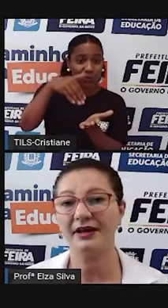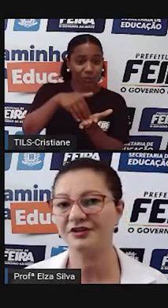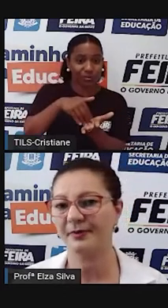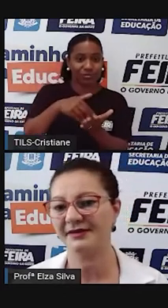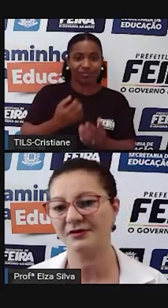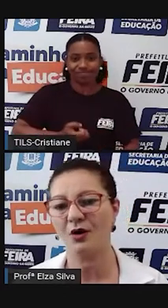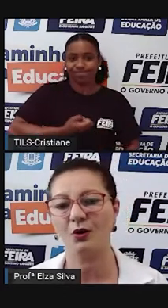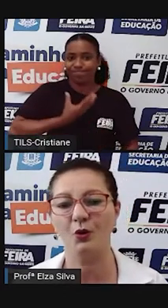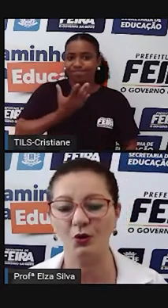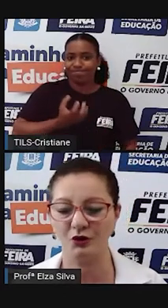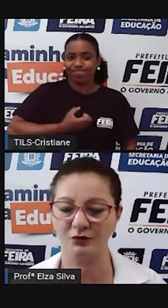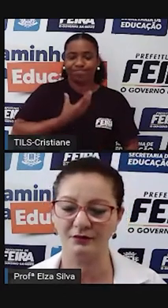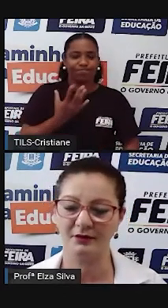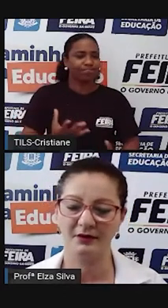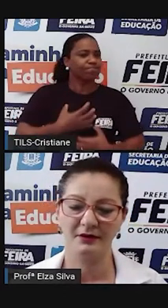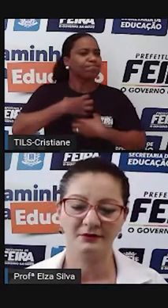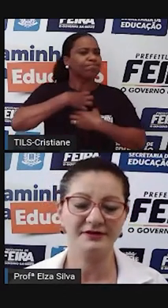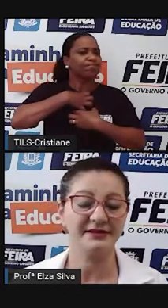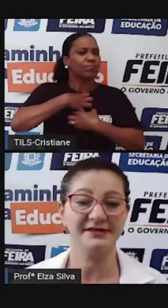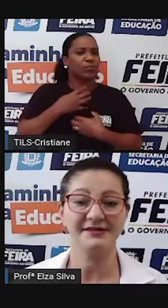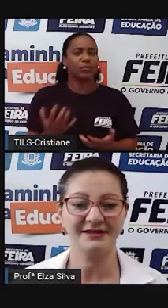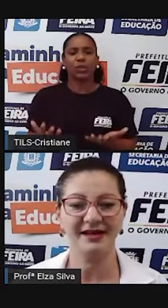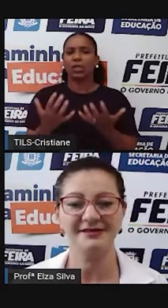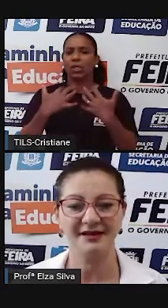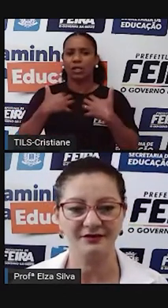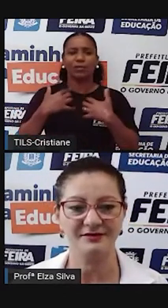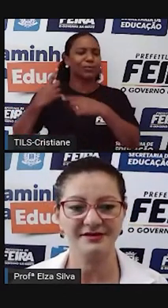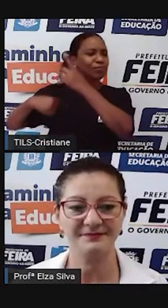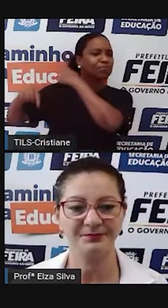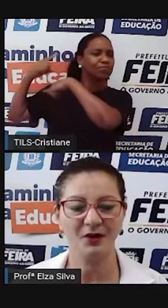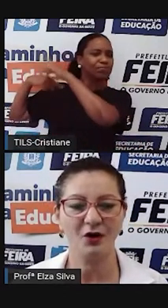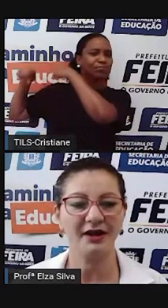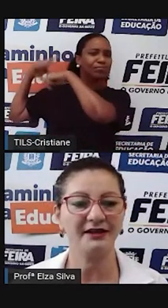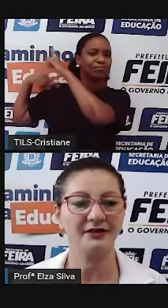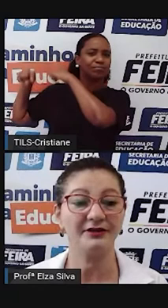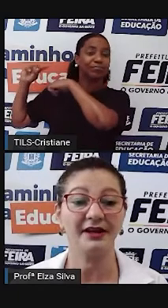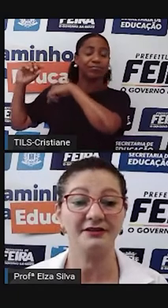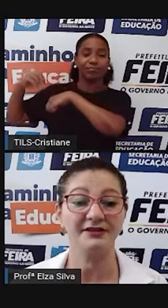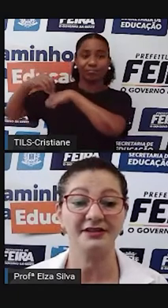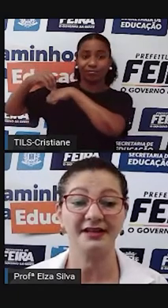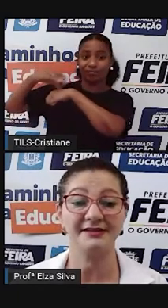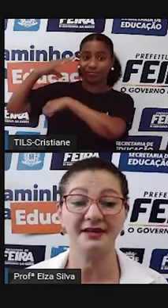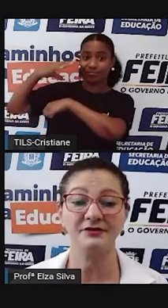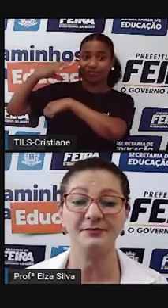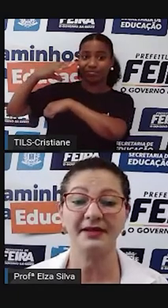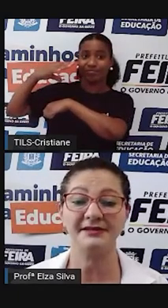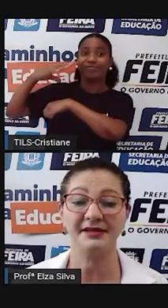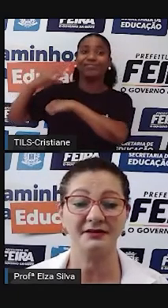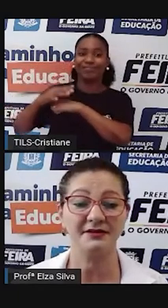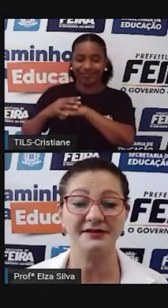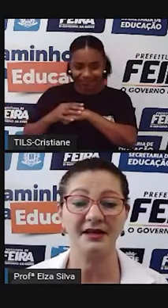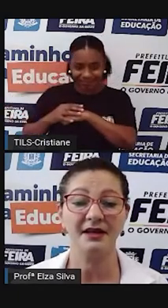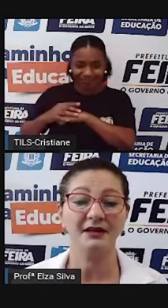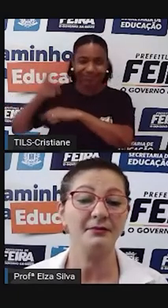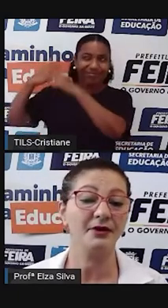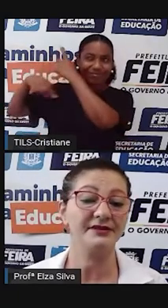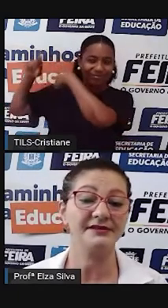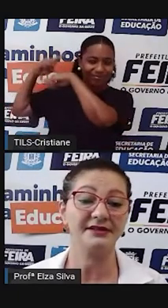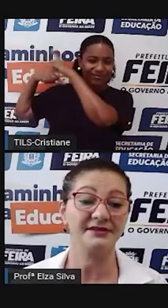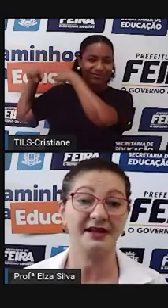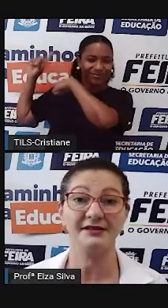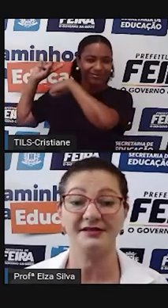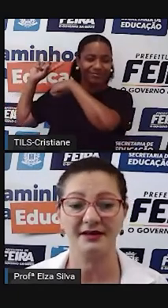lírico expressa orgulho dos ancestrais negros. Olha aqui quando ela diz, trazendo os presentes que